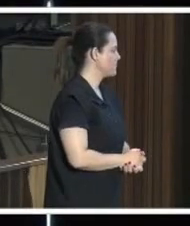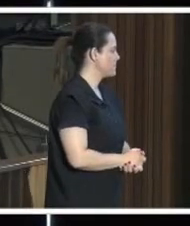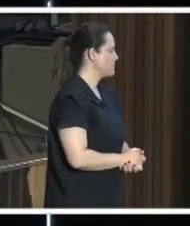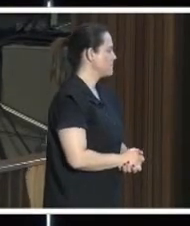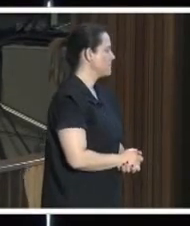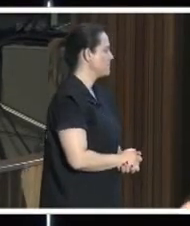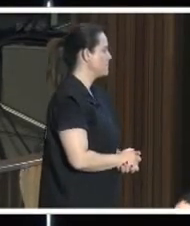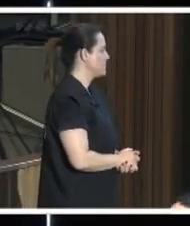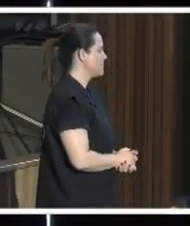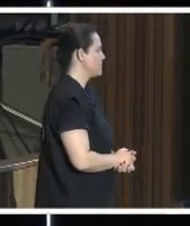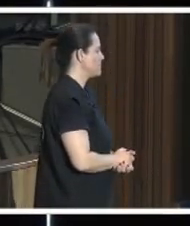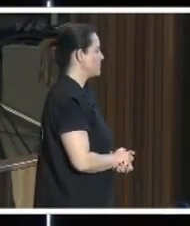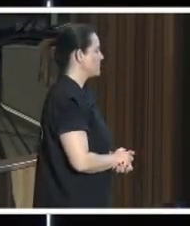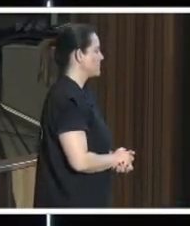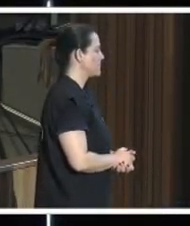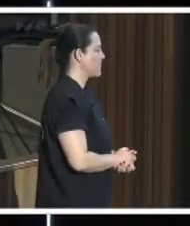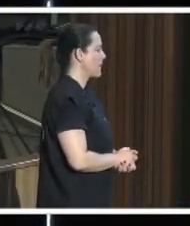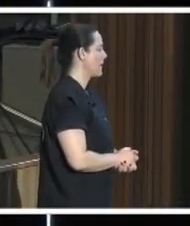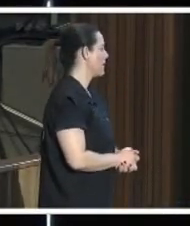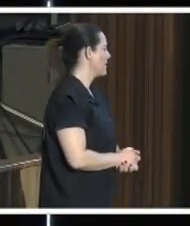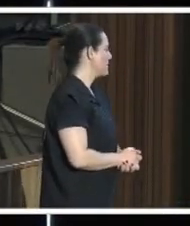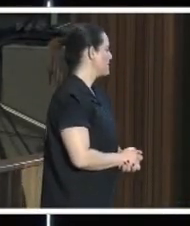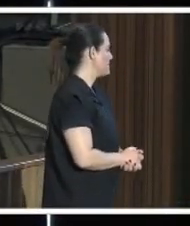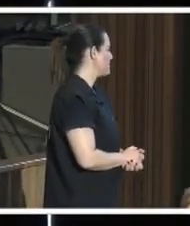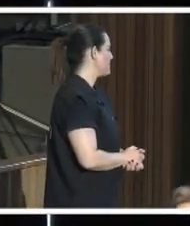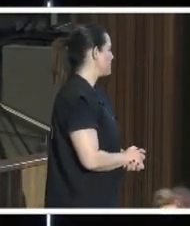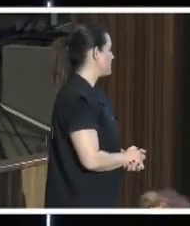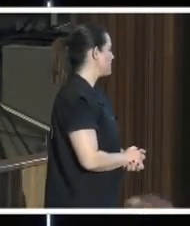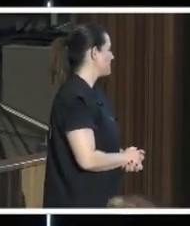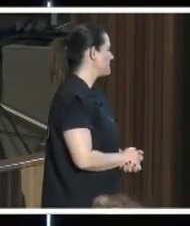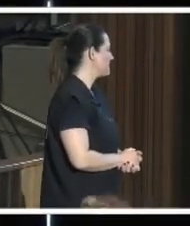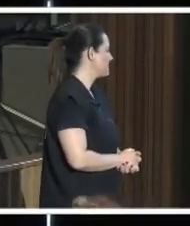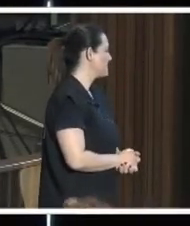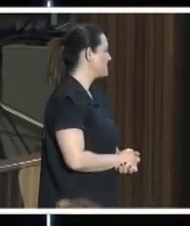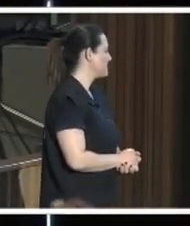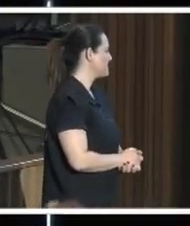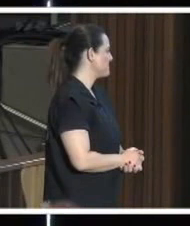Isso, vem. Se o Espírito de Deus está falando com você, vem, pode vir.